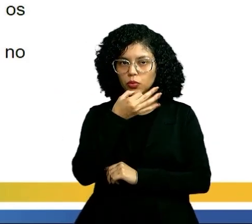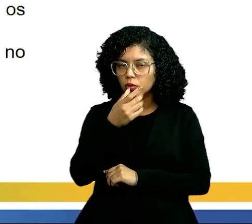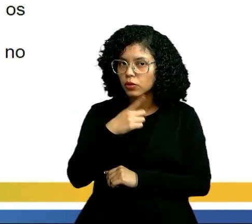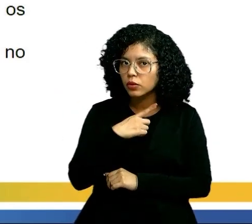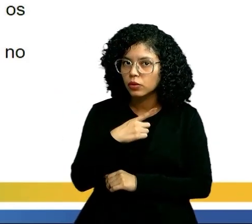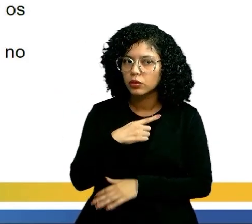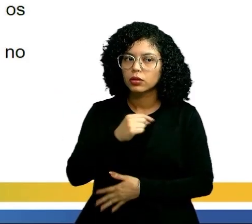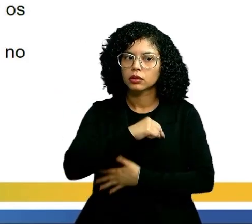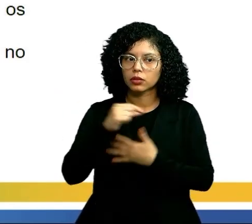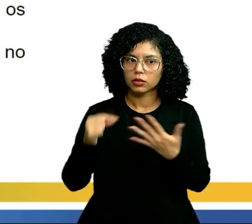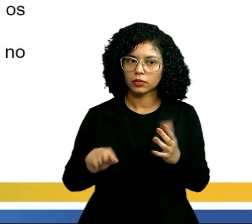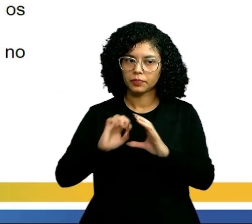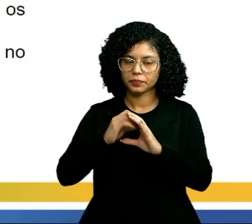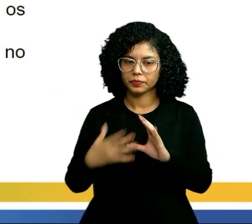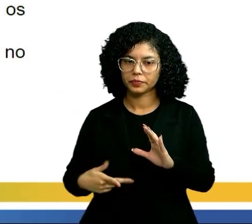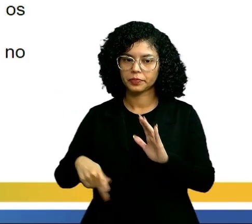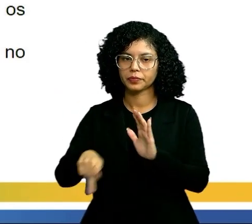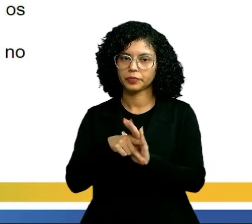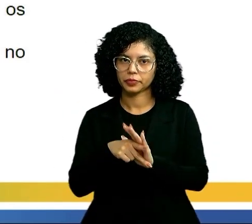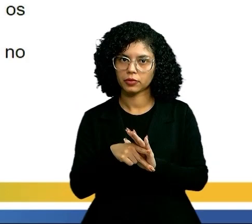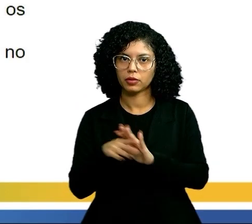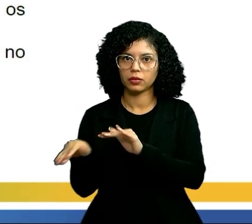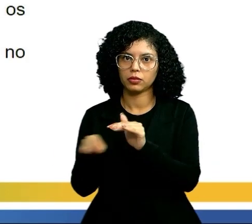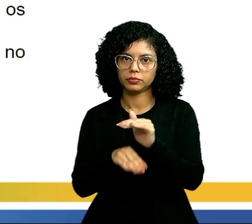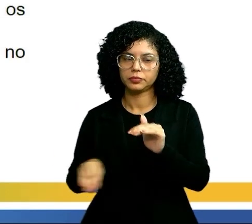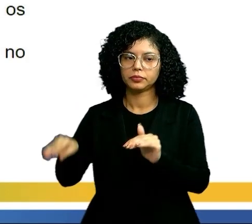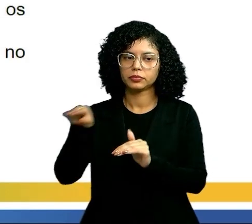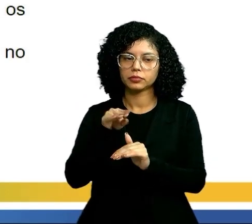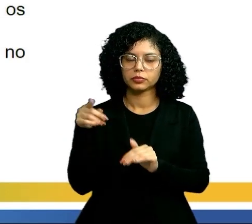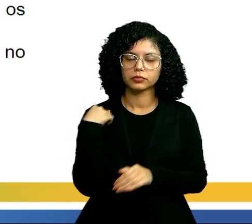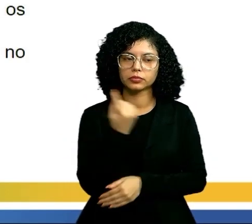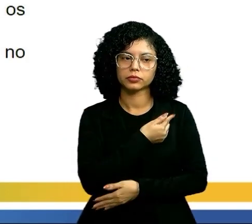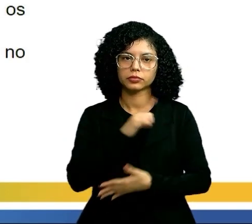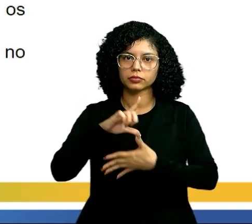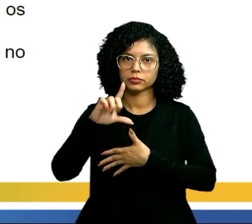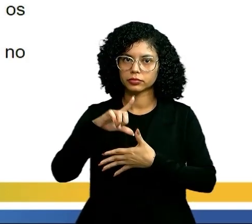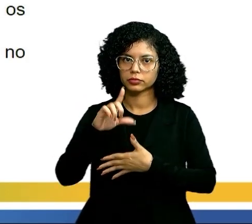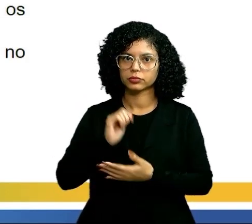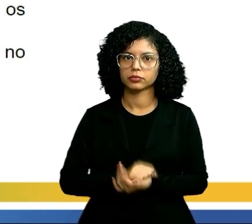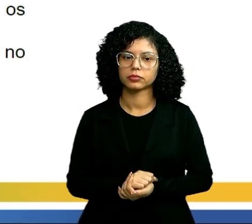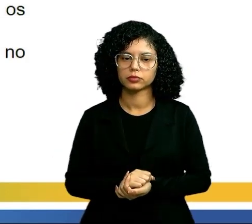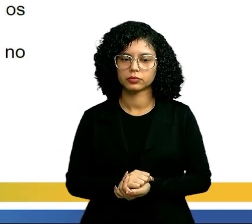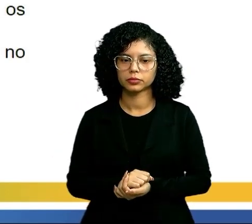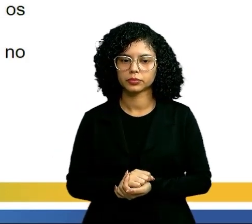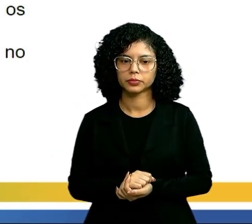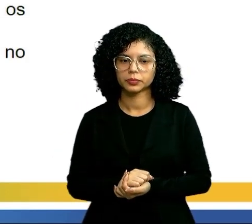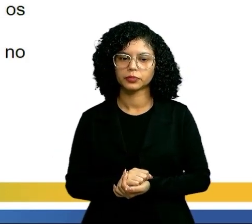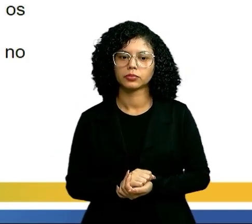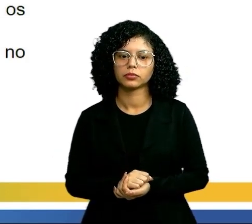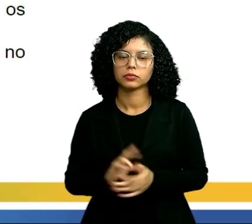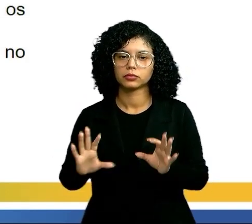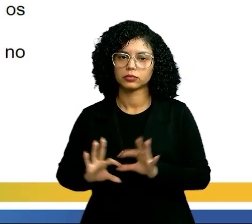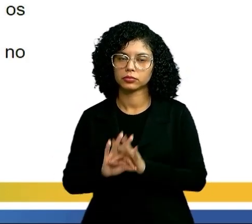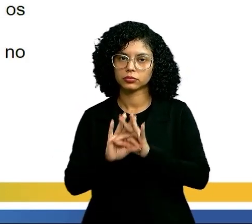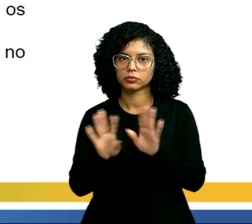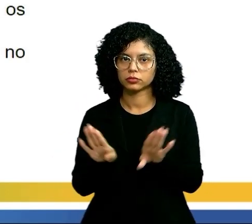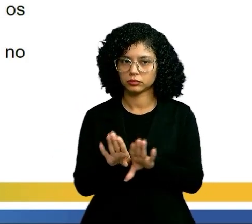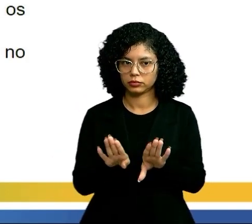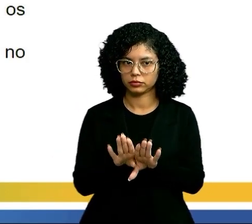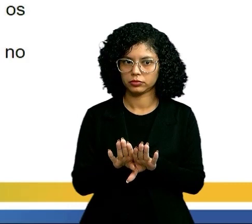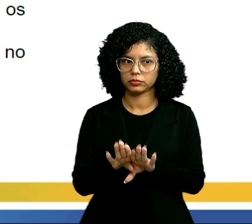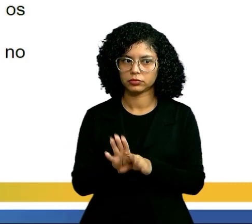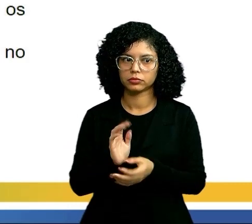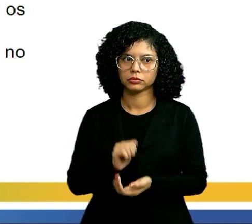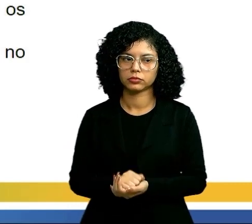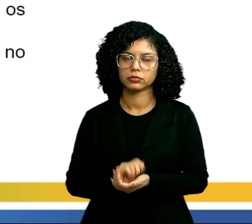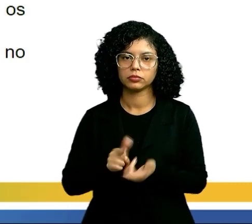temos aí nas questões, características que são relevantes em relação à nossa América Latina, tá? E relacionadas também a essa